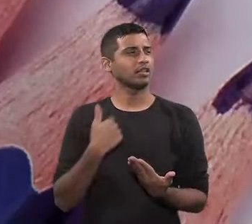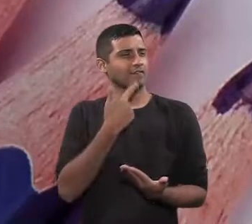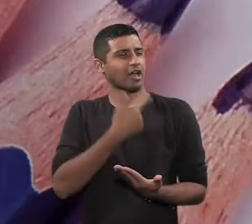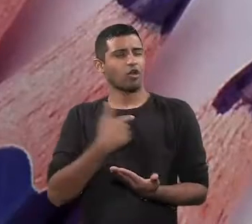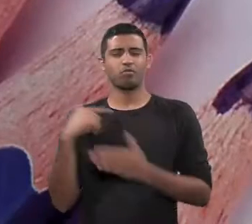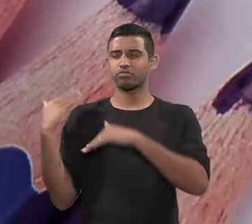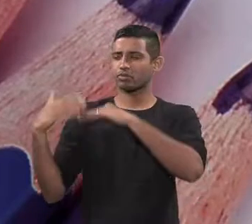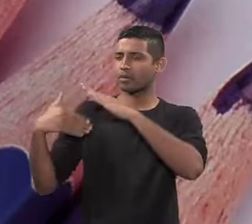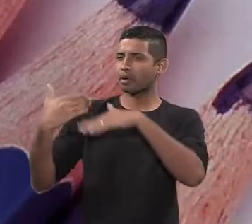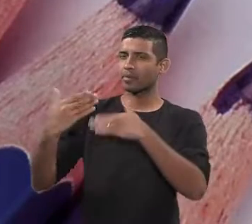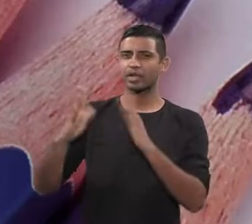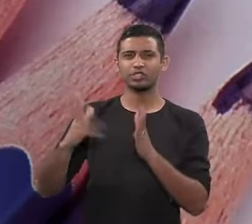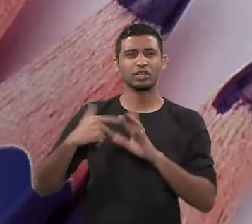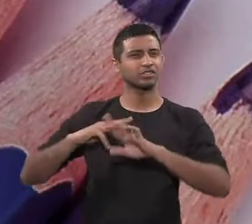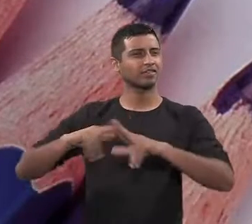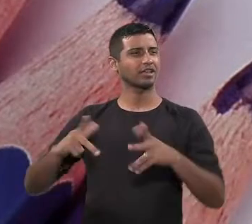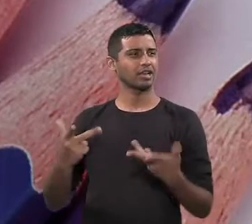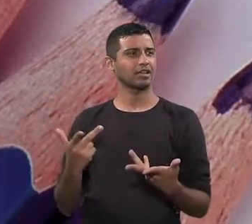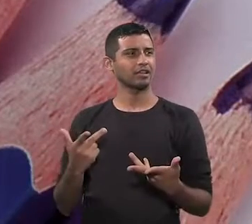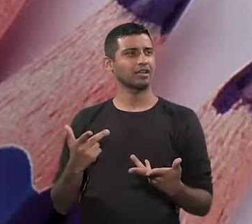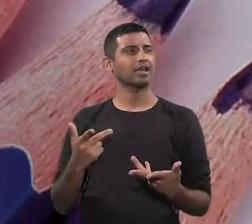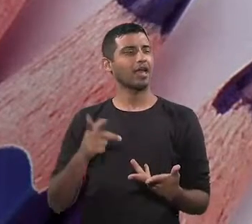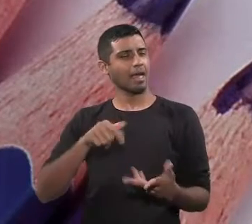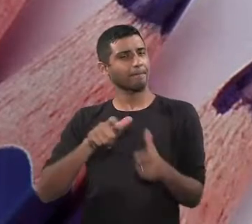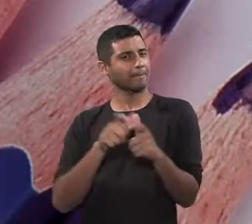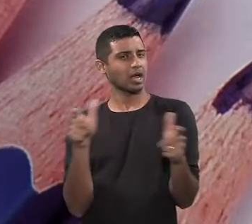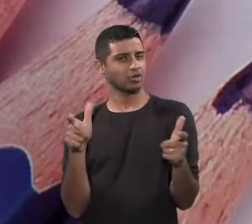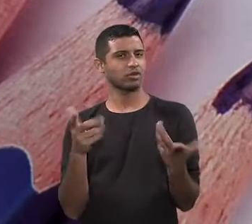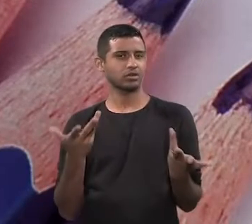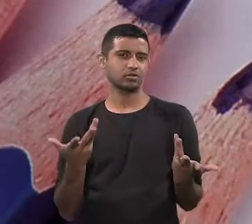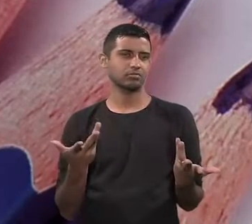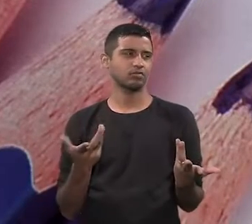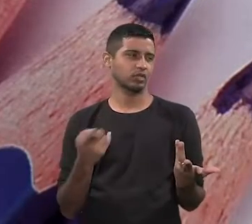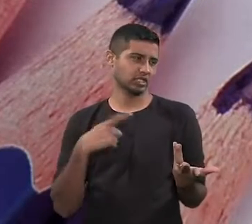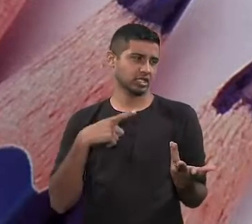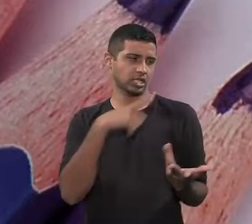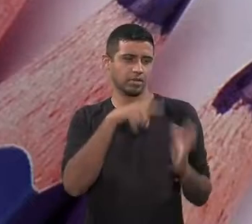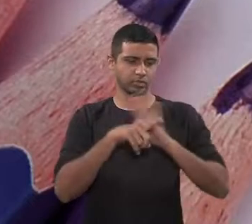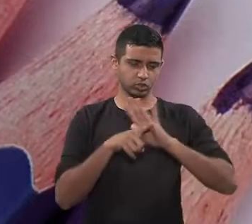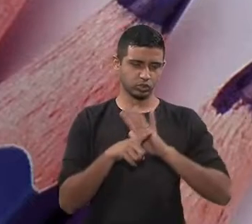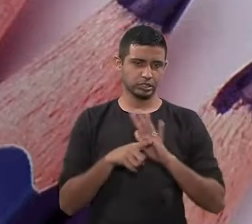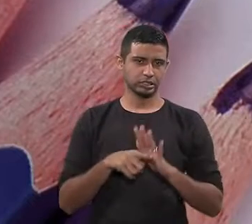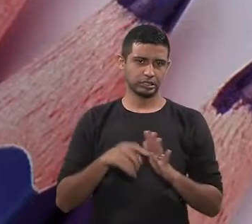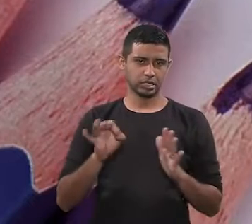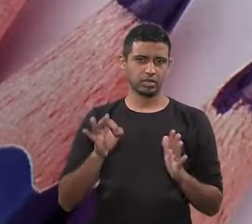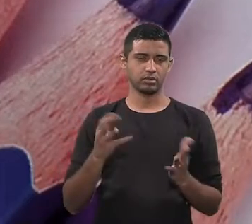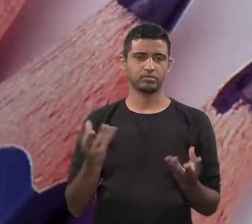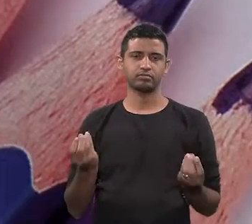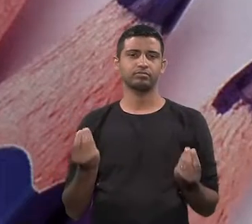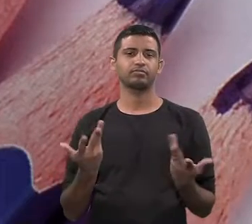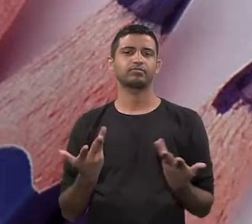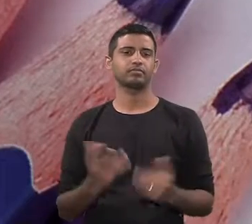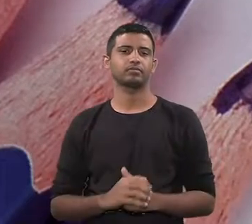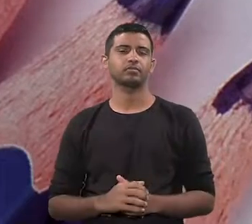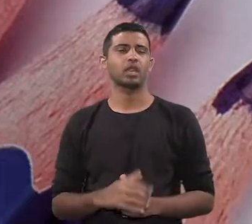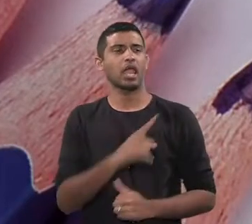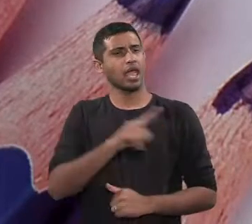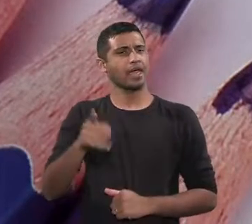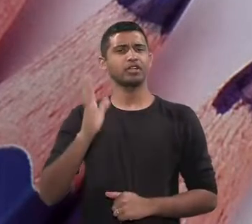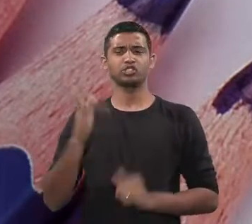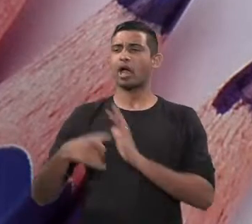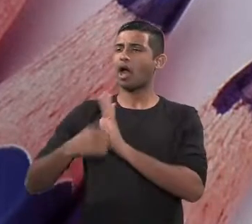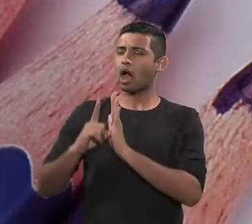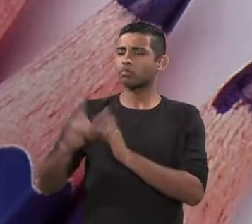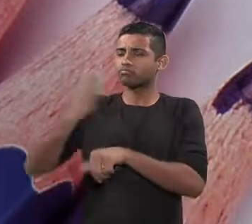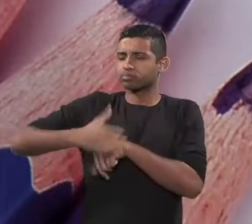com um diferencial. Quer dizer, a maioria deles, se é que você tem algum tipo de levantamento nesse sentido, já